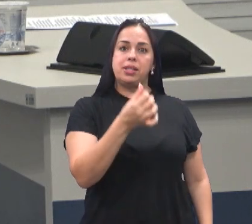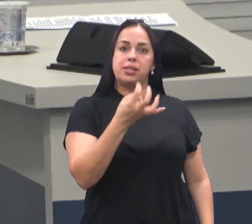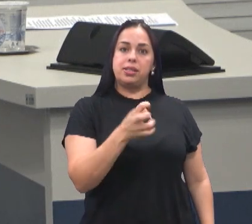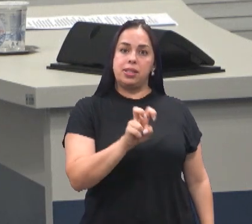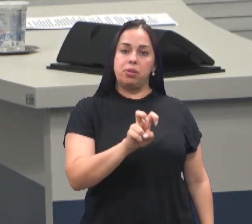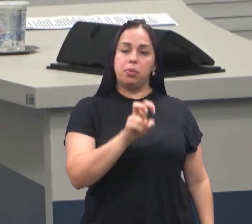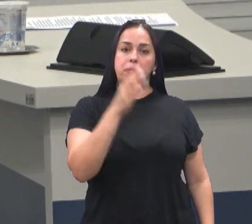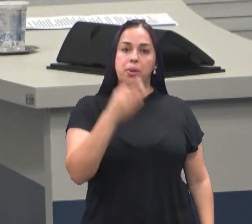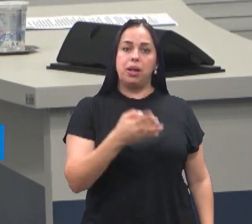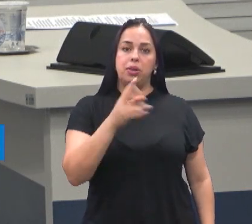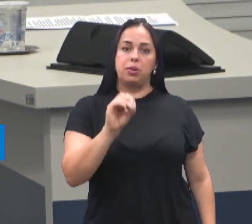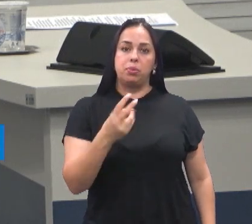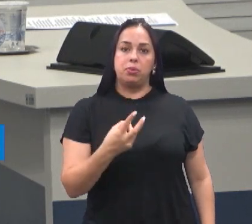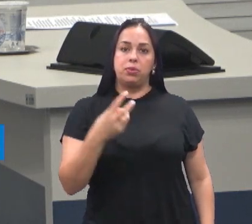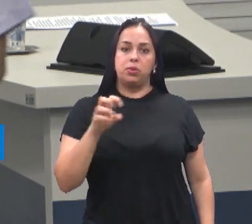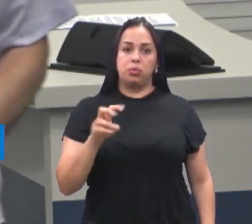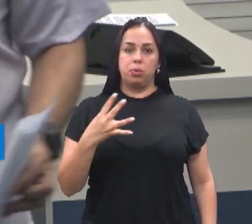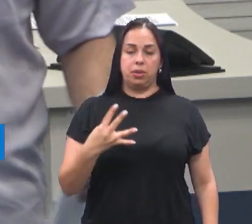19765/2024.